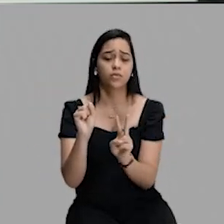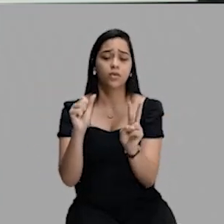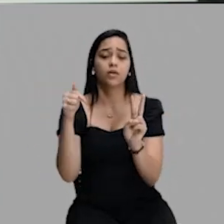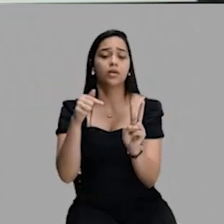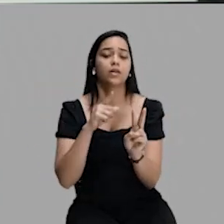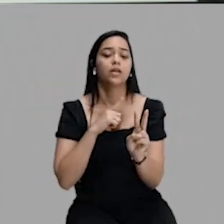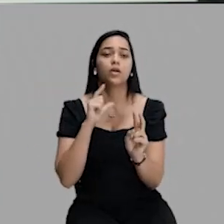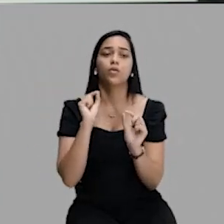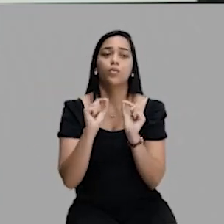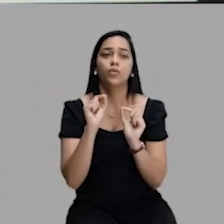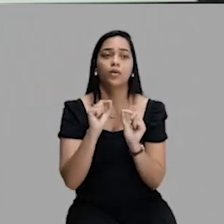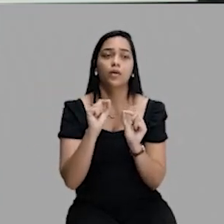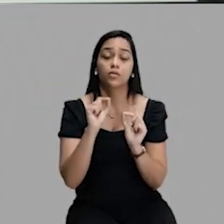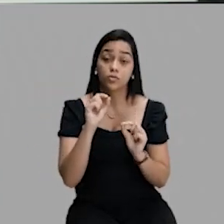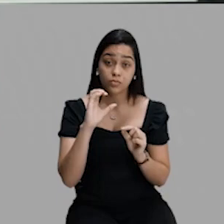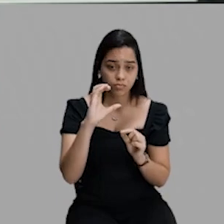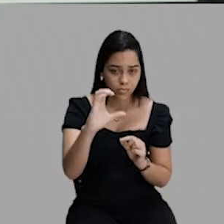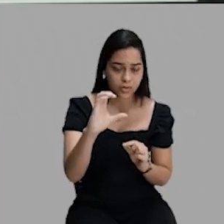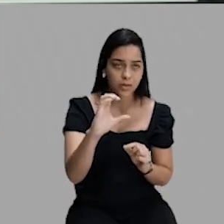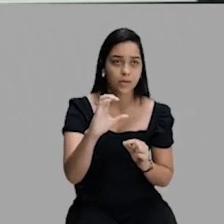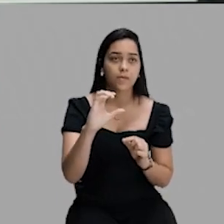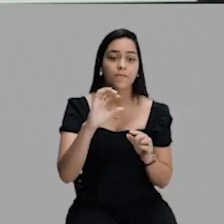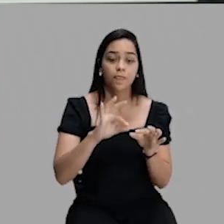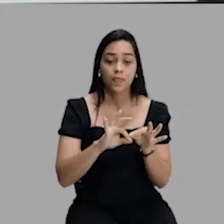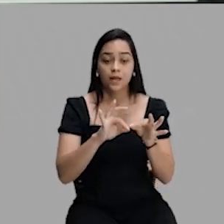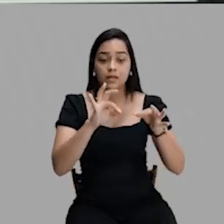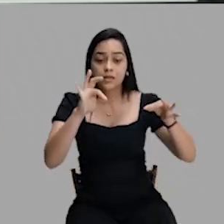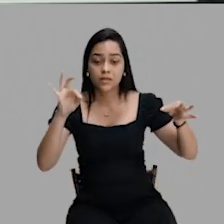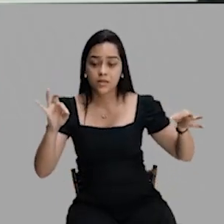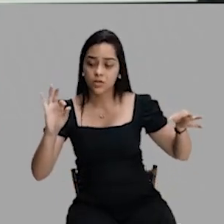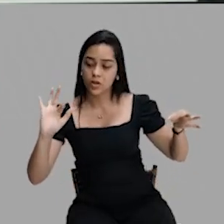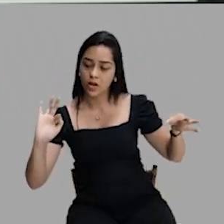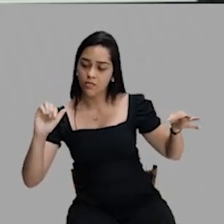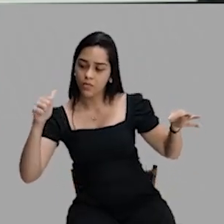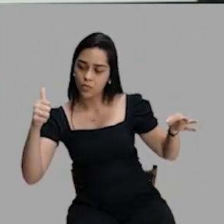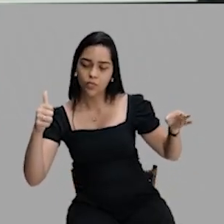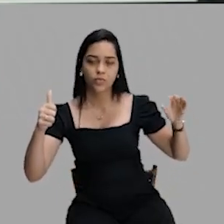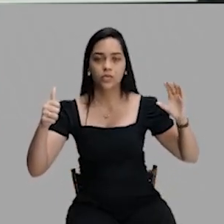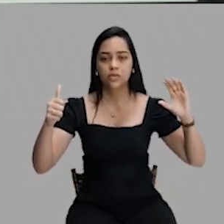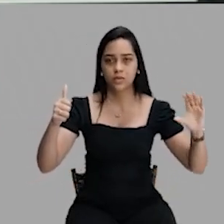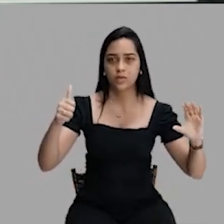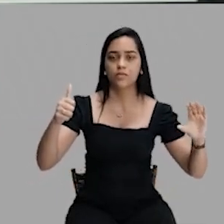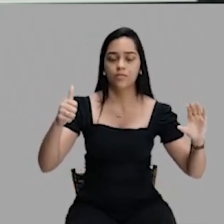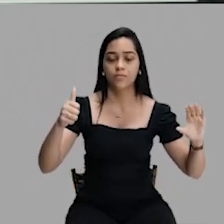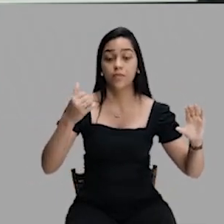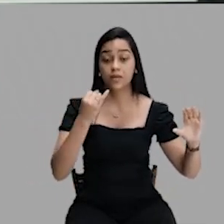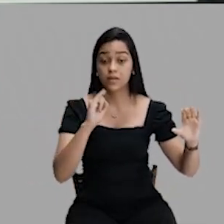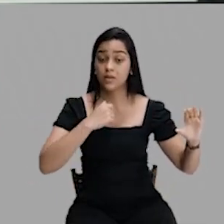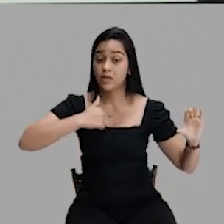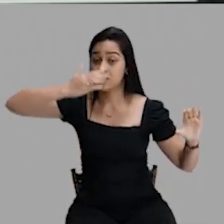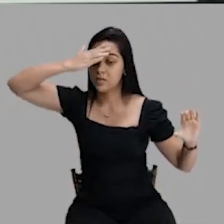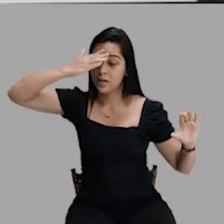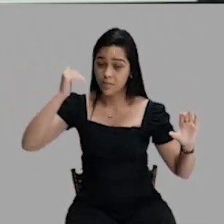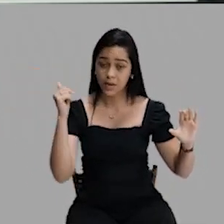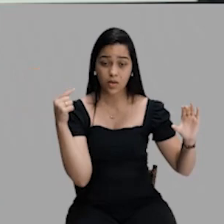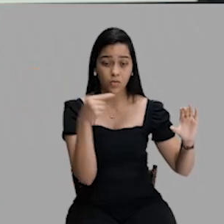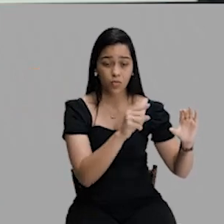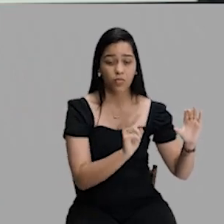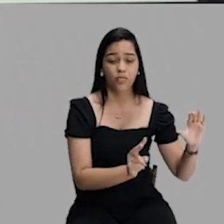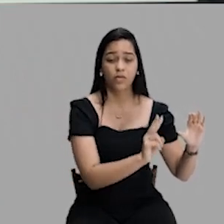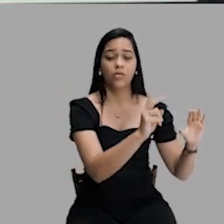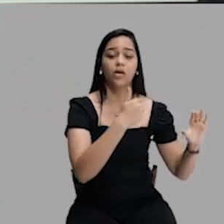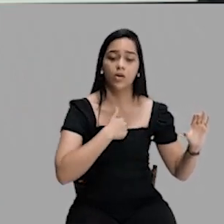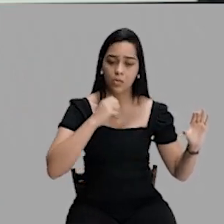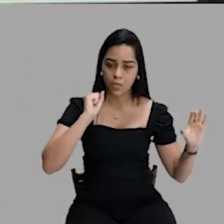B, valor de C, pela distância entre F1 e C. Tá? Se eu descobrir o valor de C,